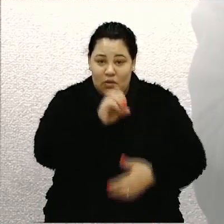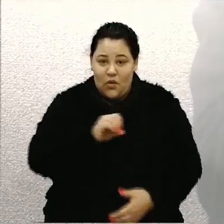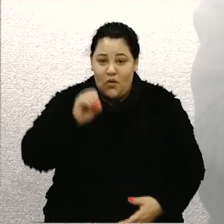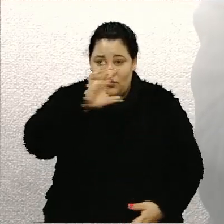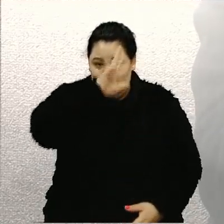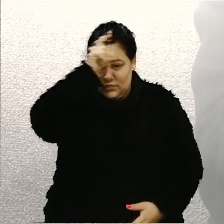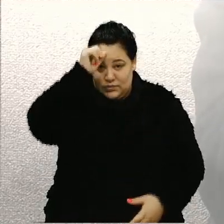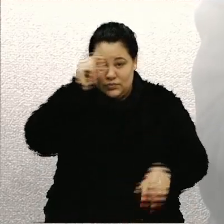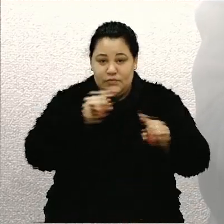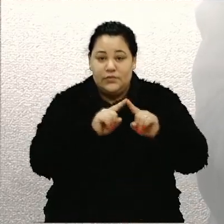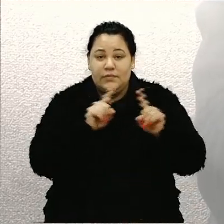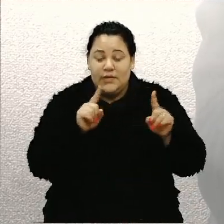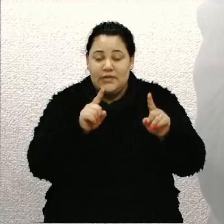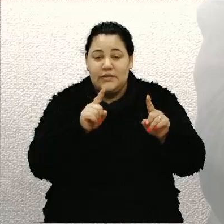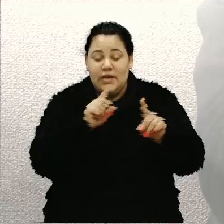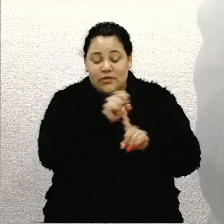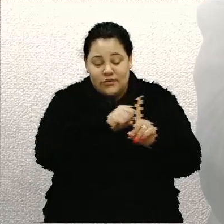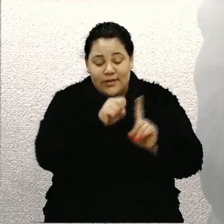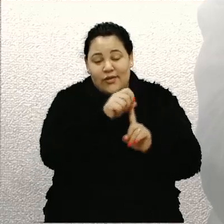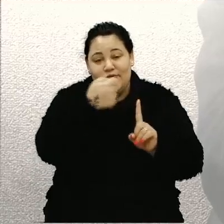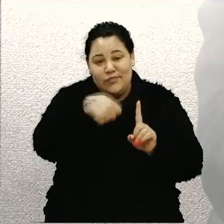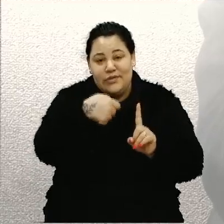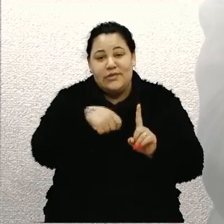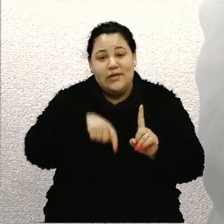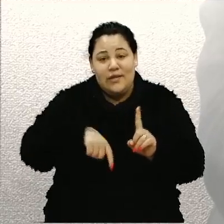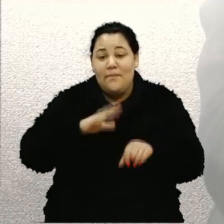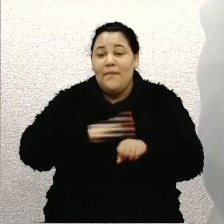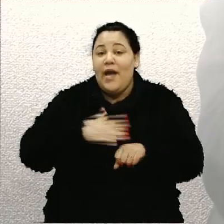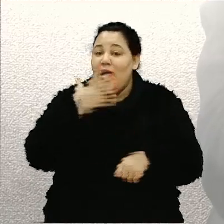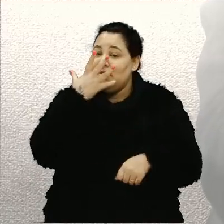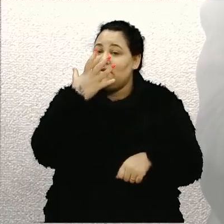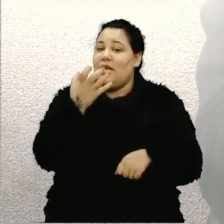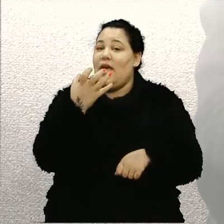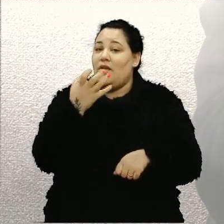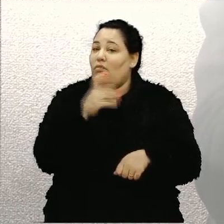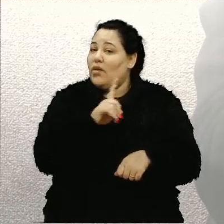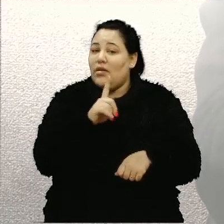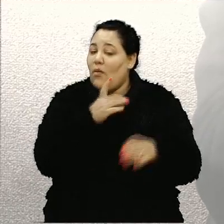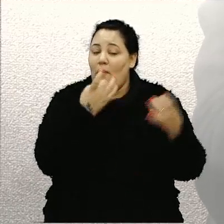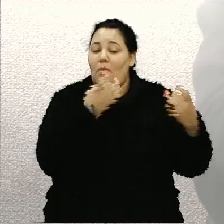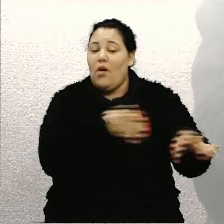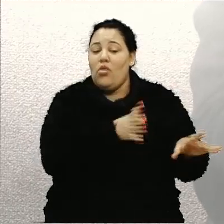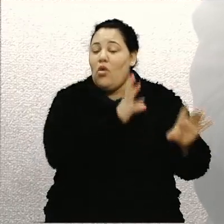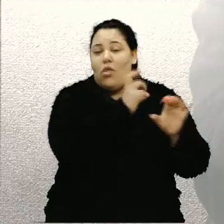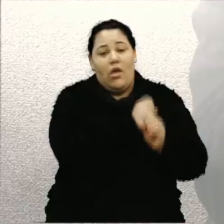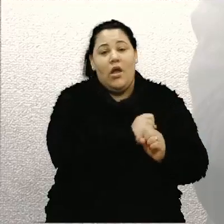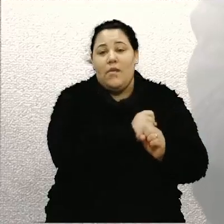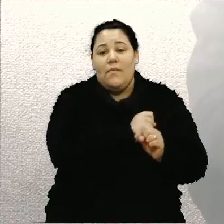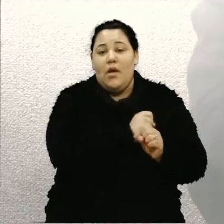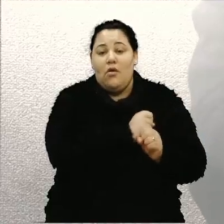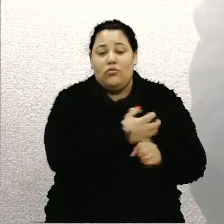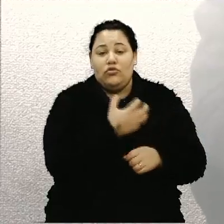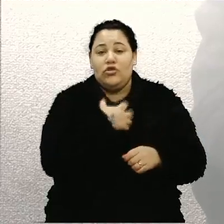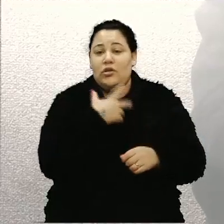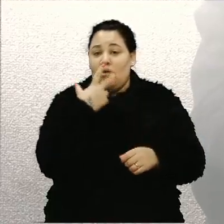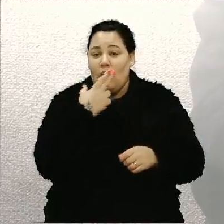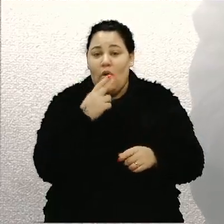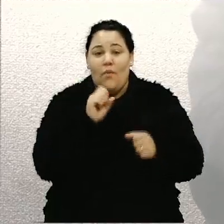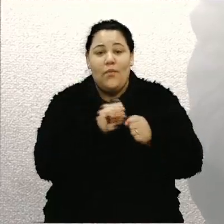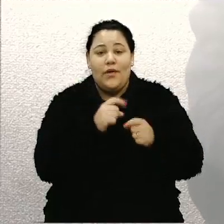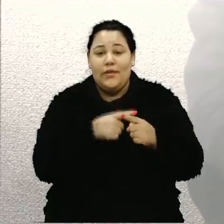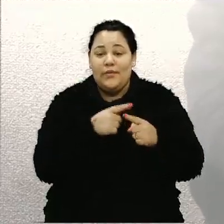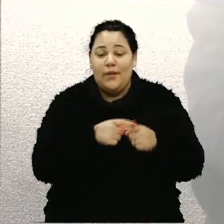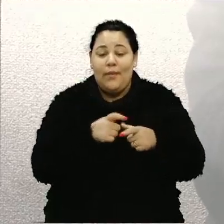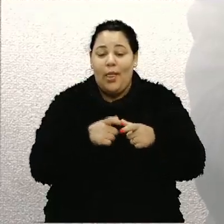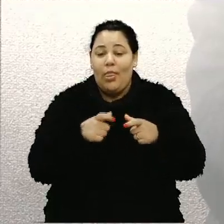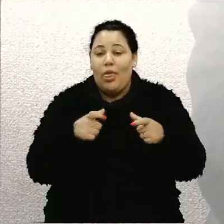a sociedade precisa encarar com seriedade e não descartar os animais como vem fazendo, para eles se proliferarem cada vez mais. E aí